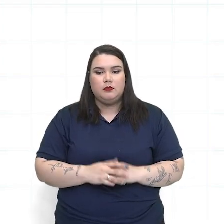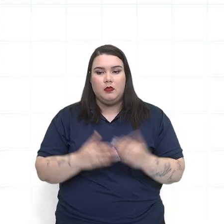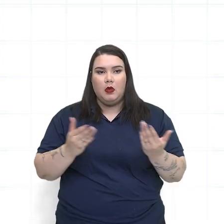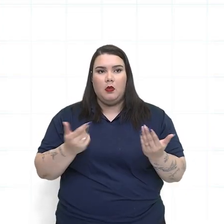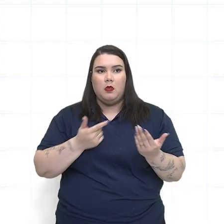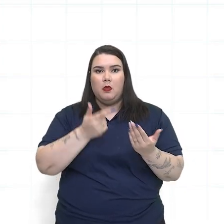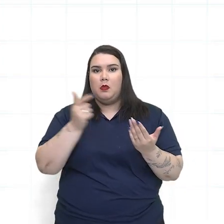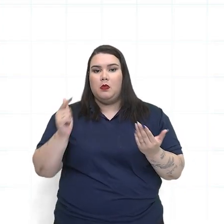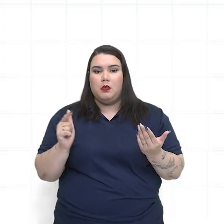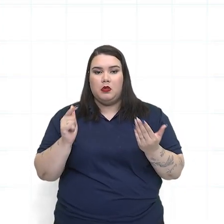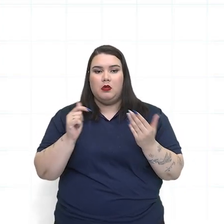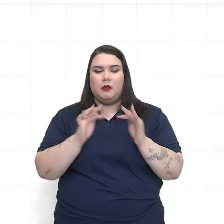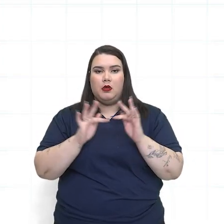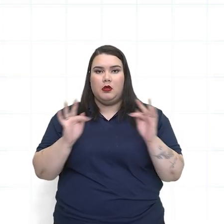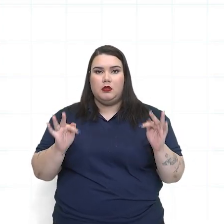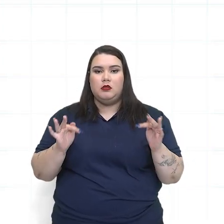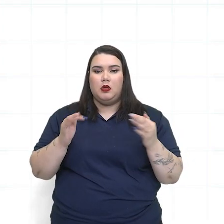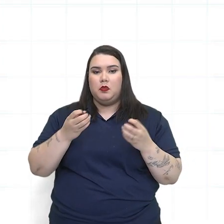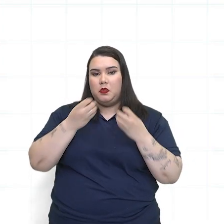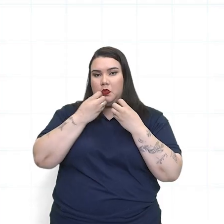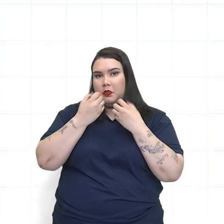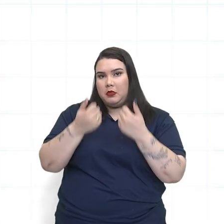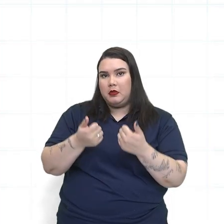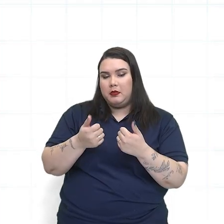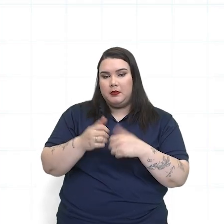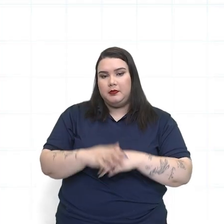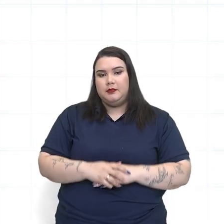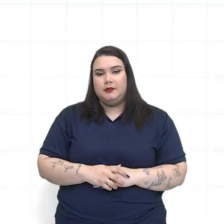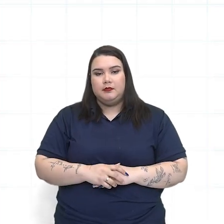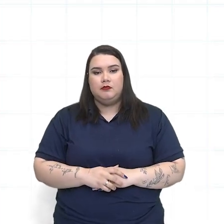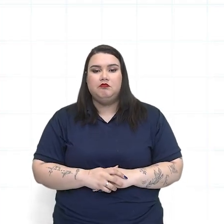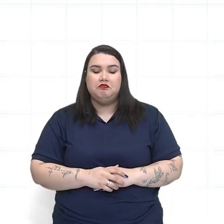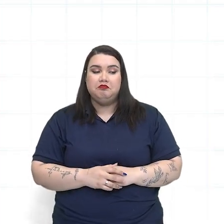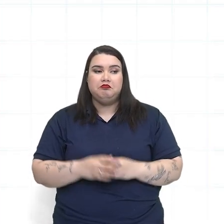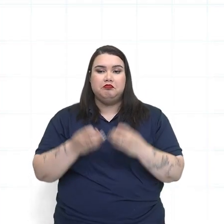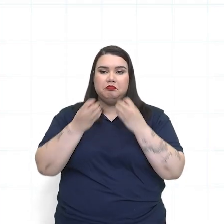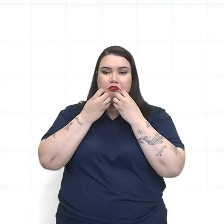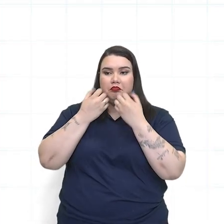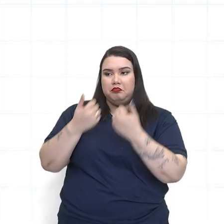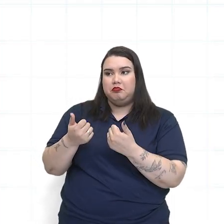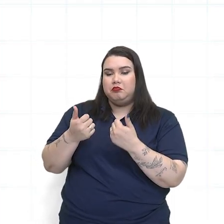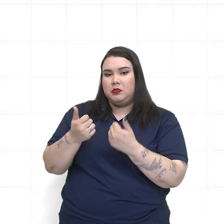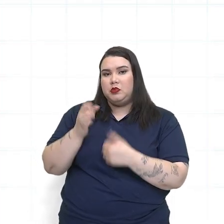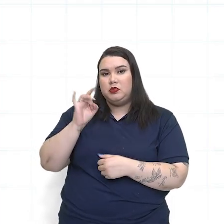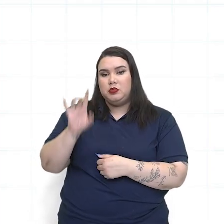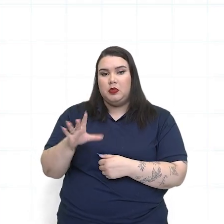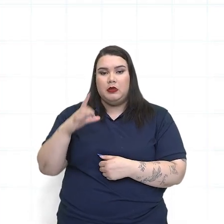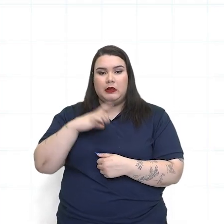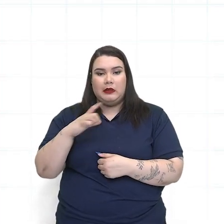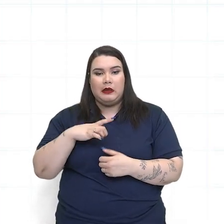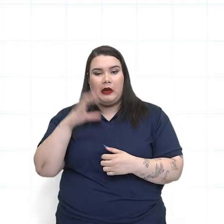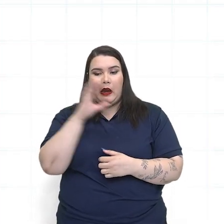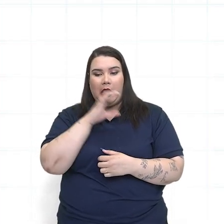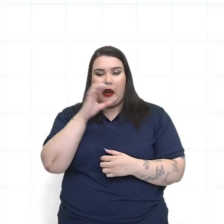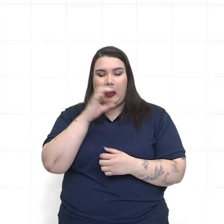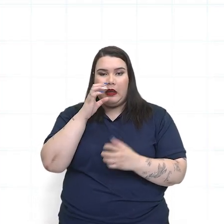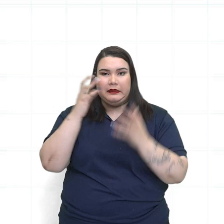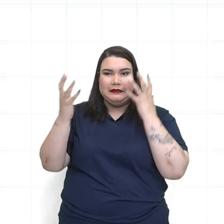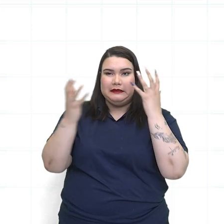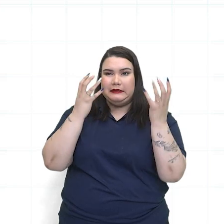outra expressão que você quer dizer, tudo bem? Tranquilo, Pedro, só na correria do dever de